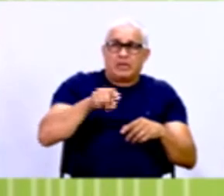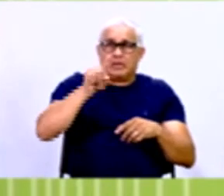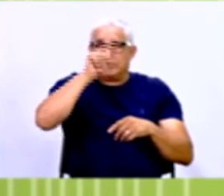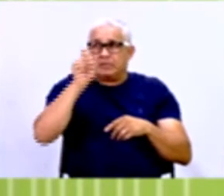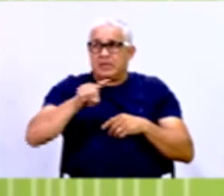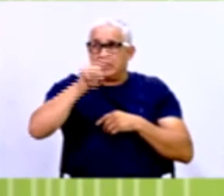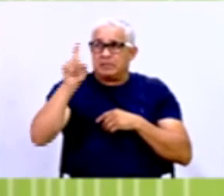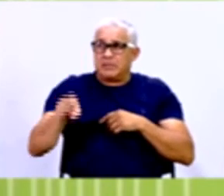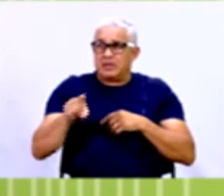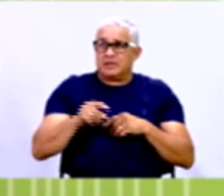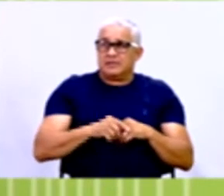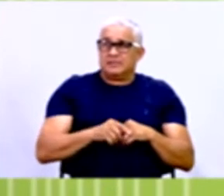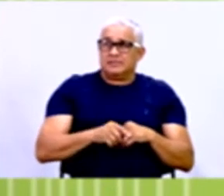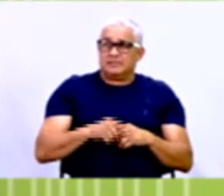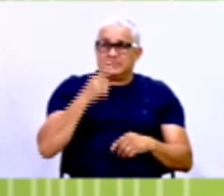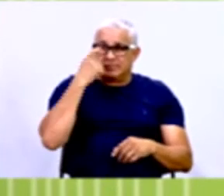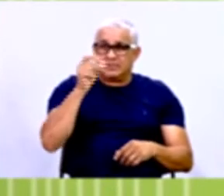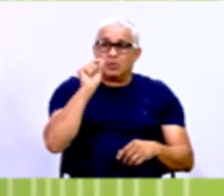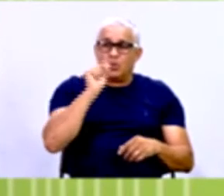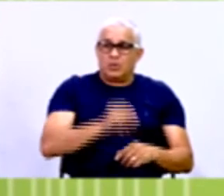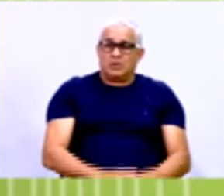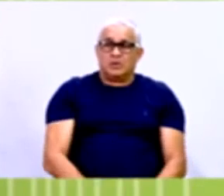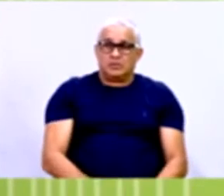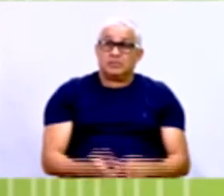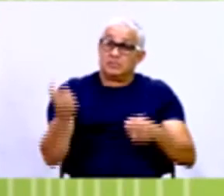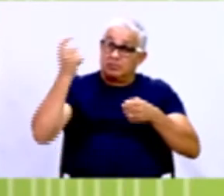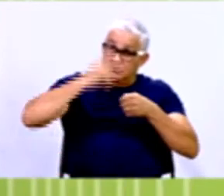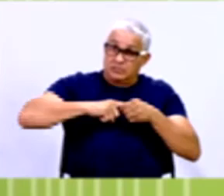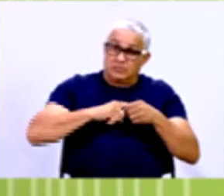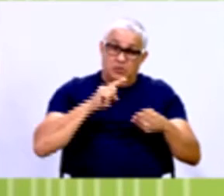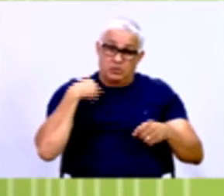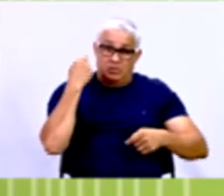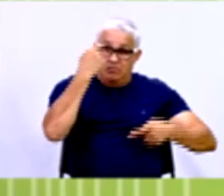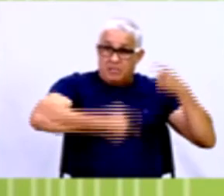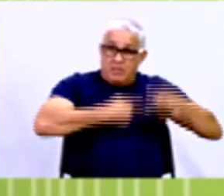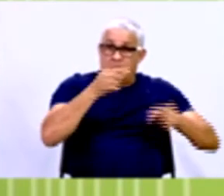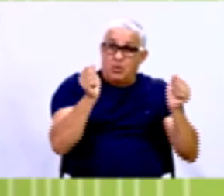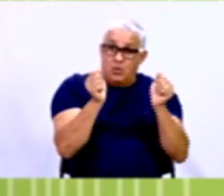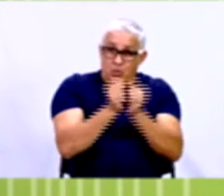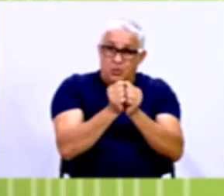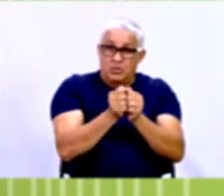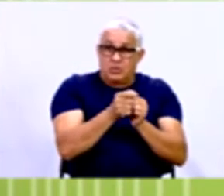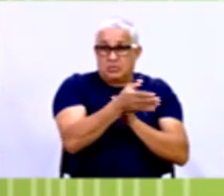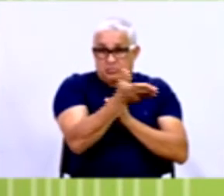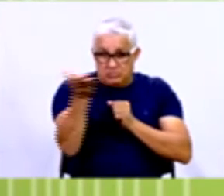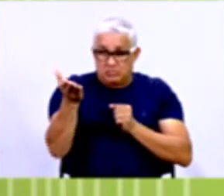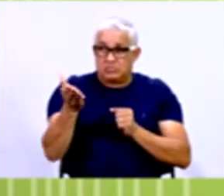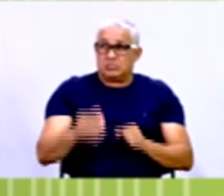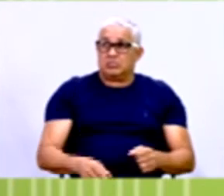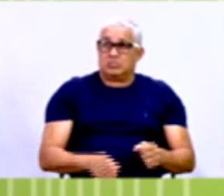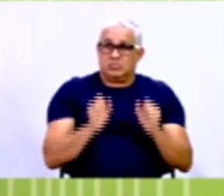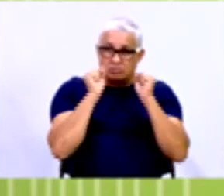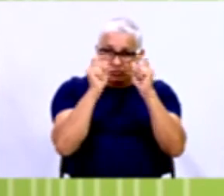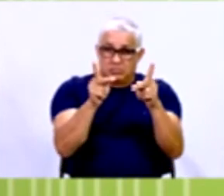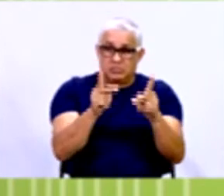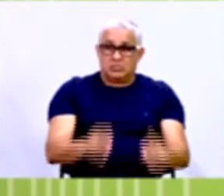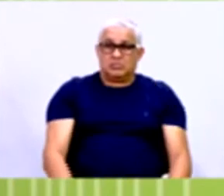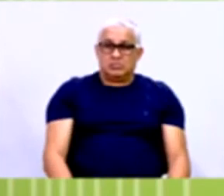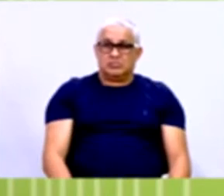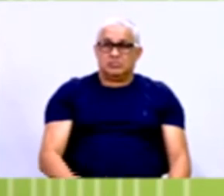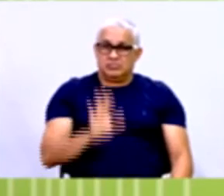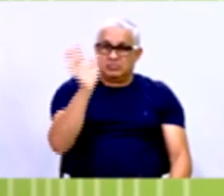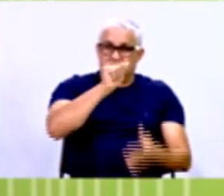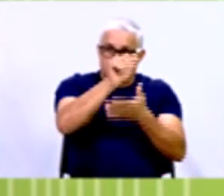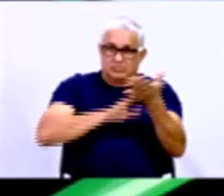Mas o interessante é que no nosso retorno nós vamos estar discutindo com vocês algumas outras questões, ok? Boa